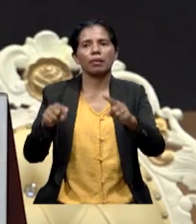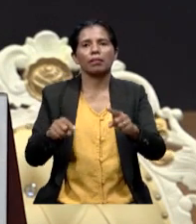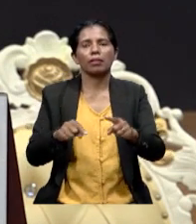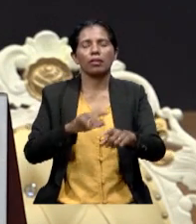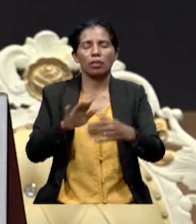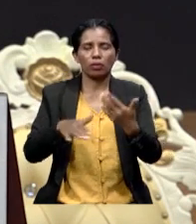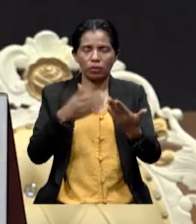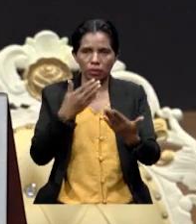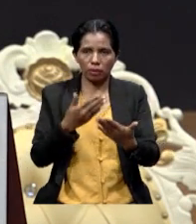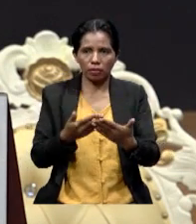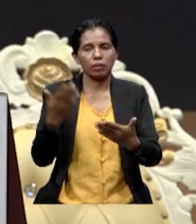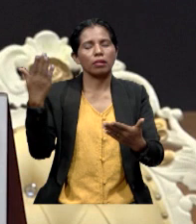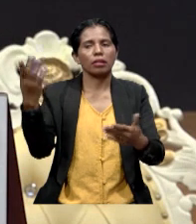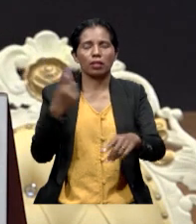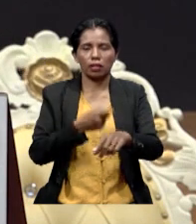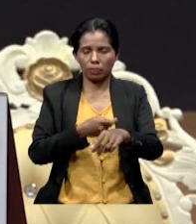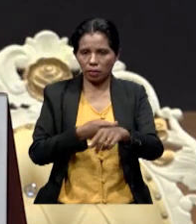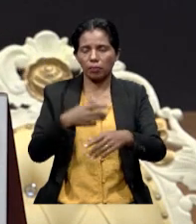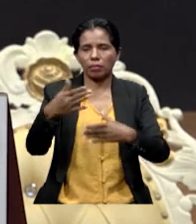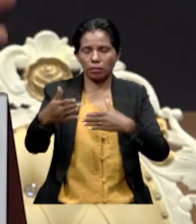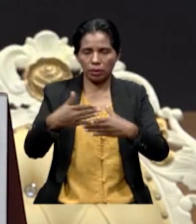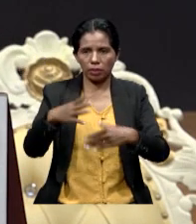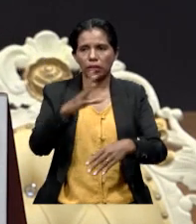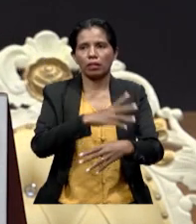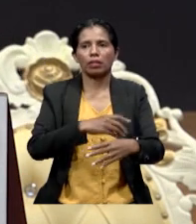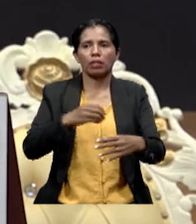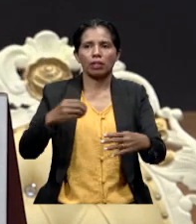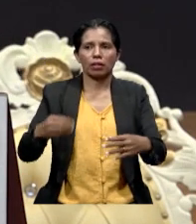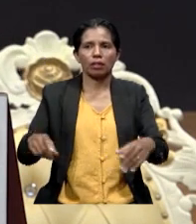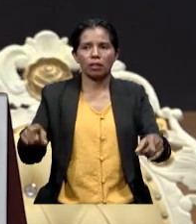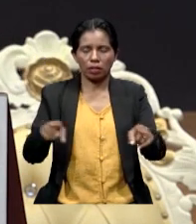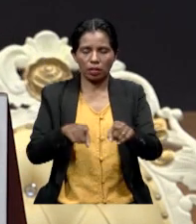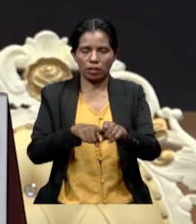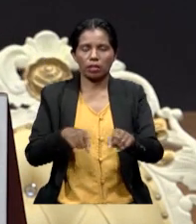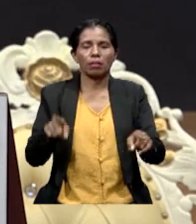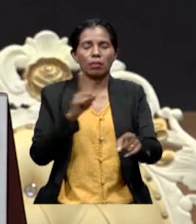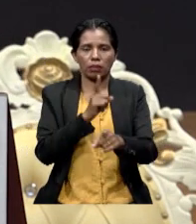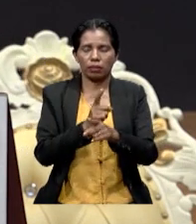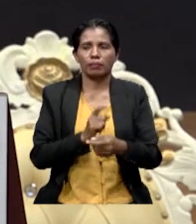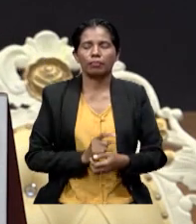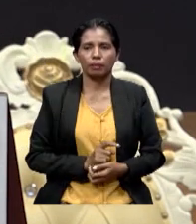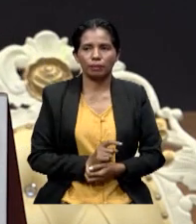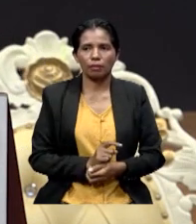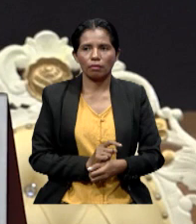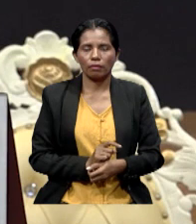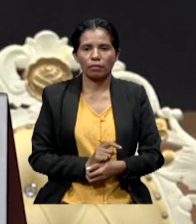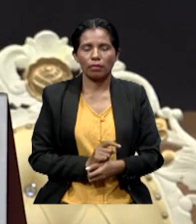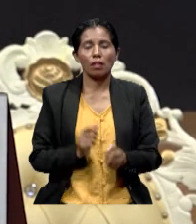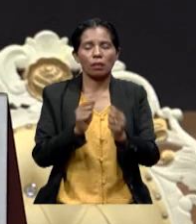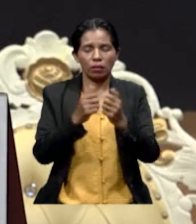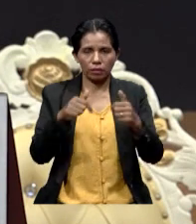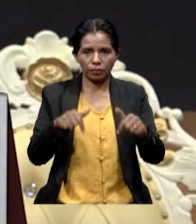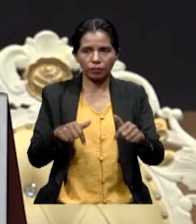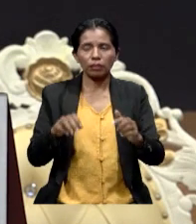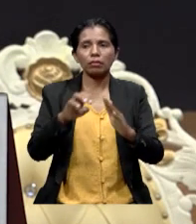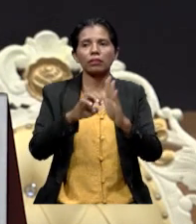de uma e a tempo de bebada, não solução de bebada adequada de mim. Só não é.